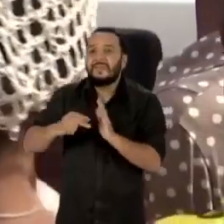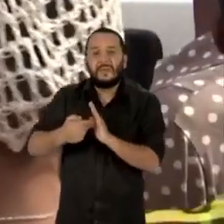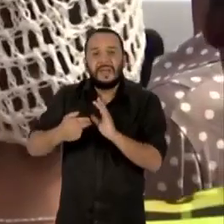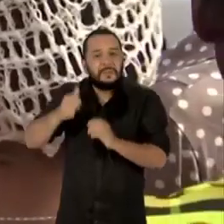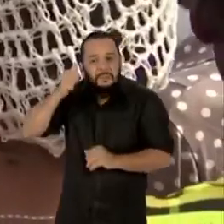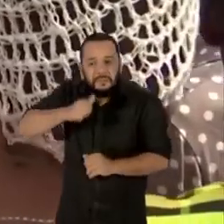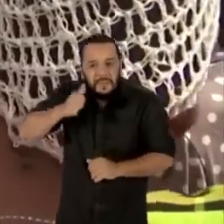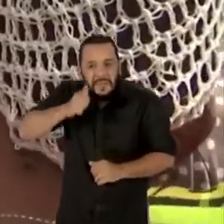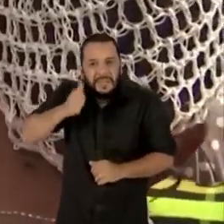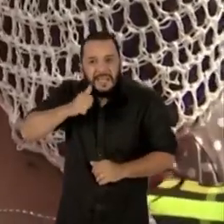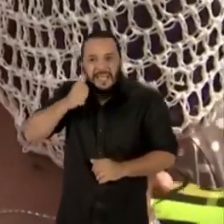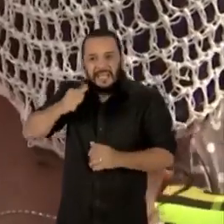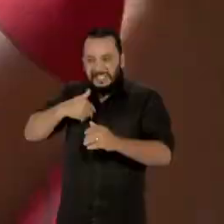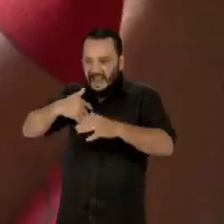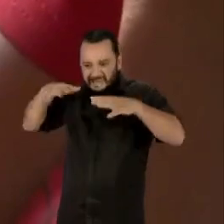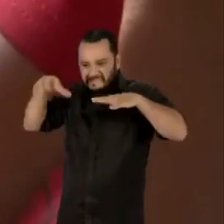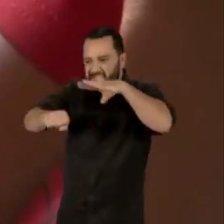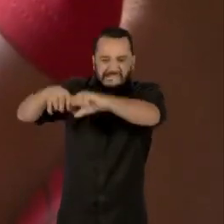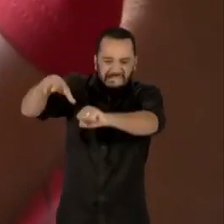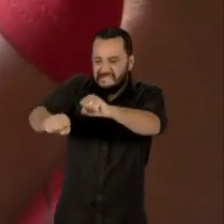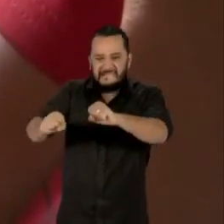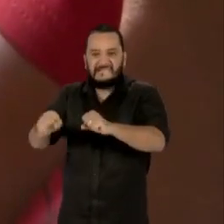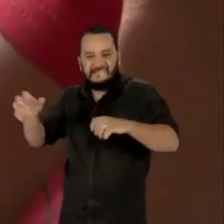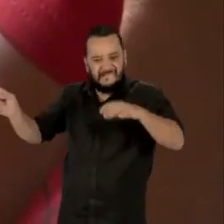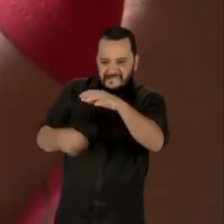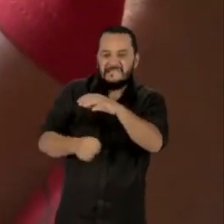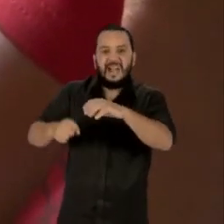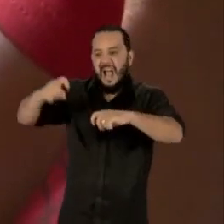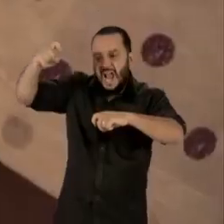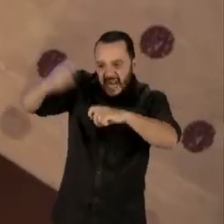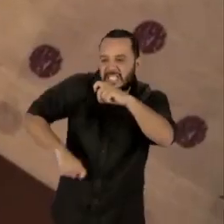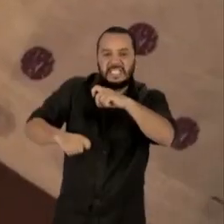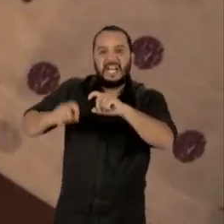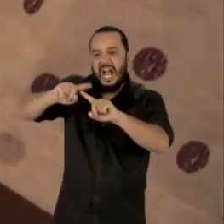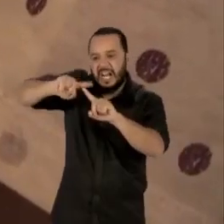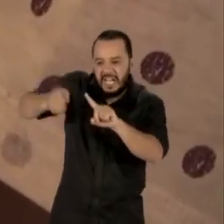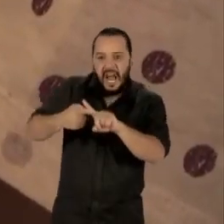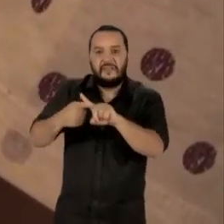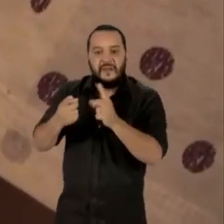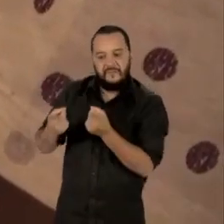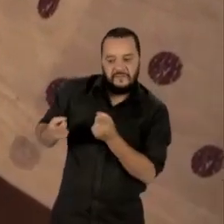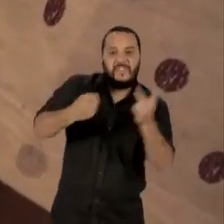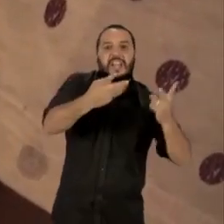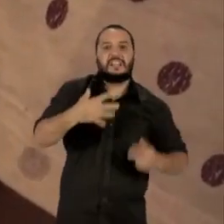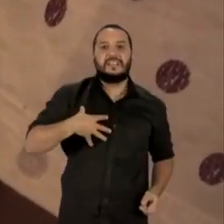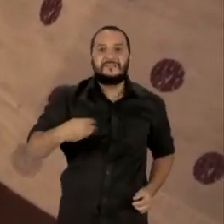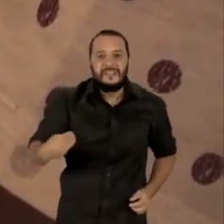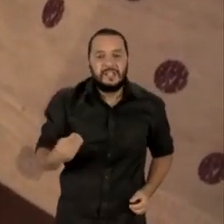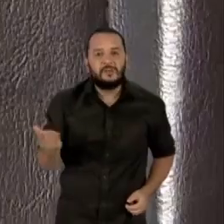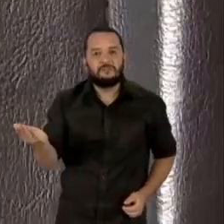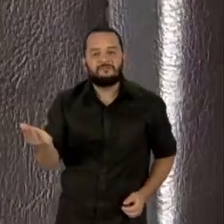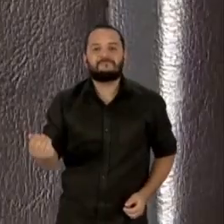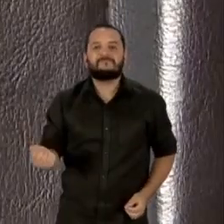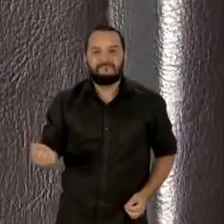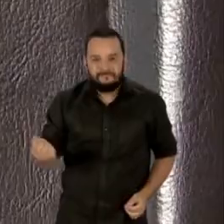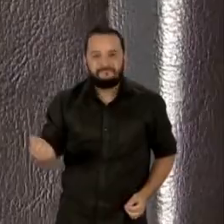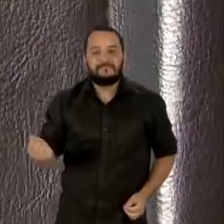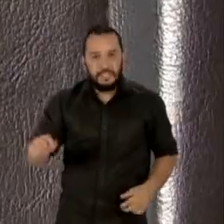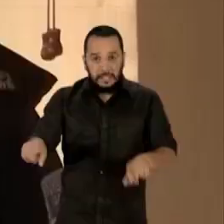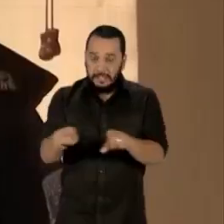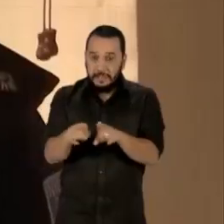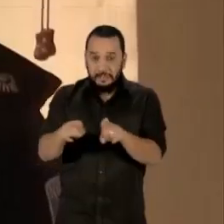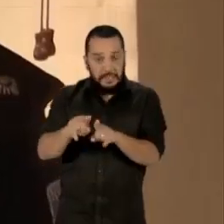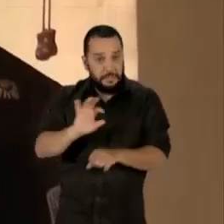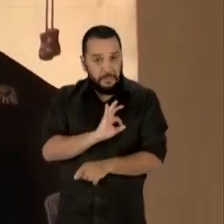seqüestradas por uma rede com o propósito de engravidar para depois venderem as crianças o porta voz